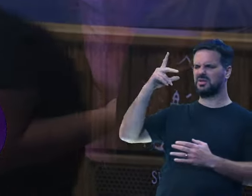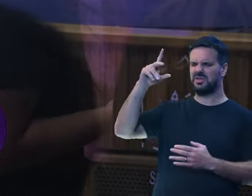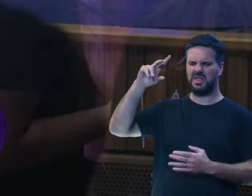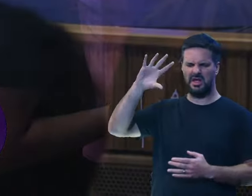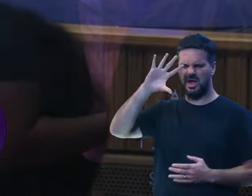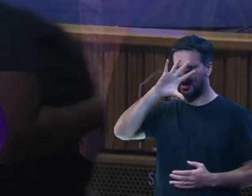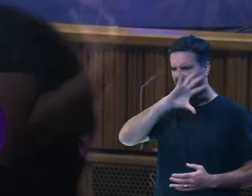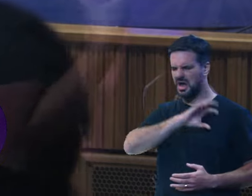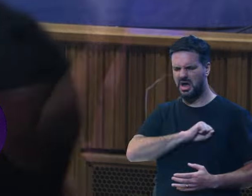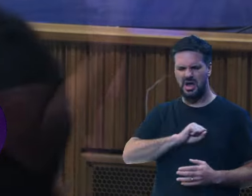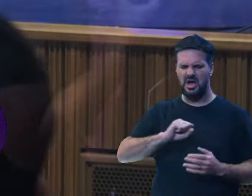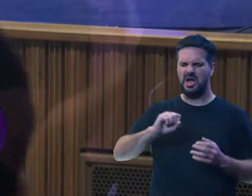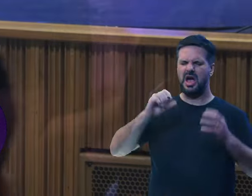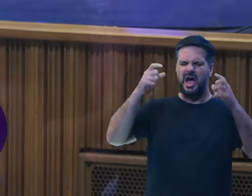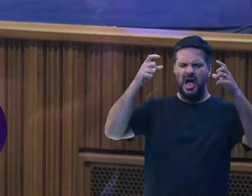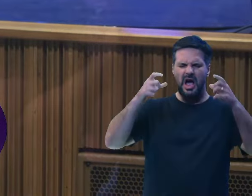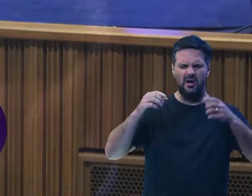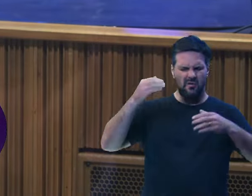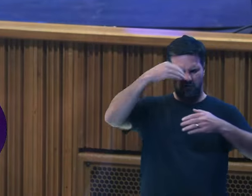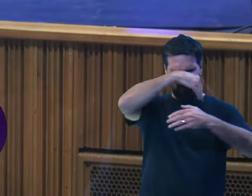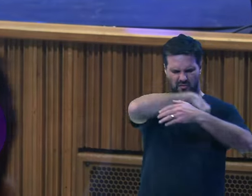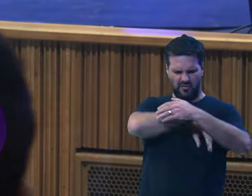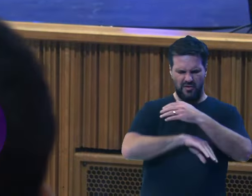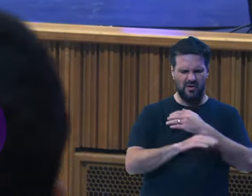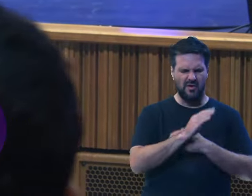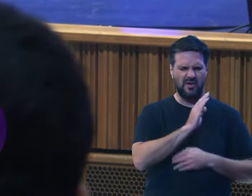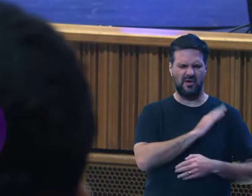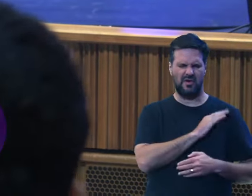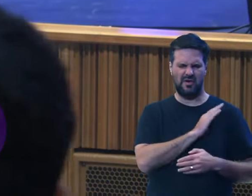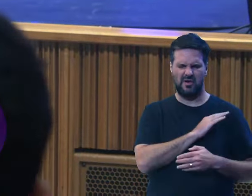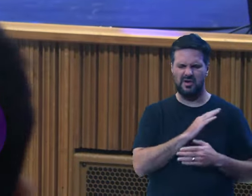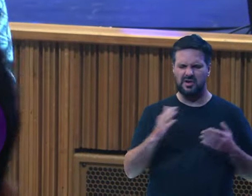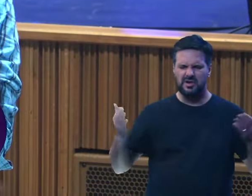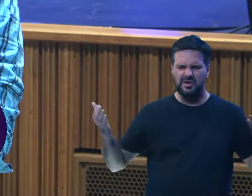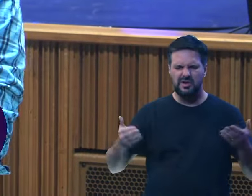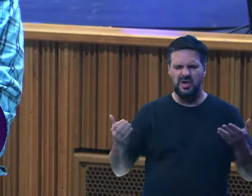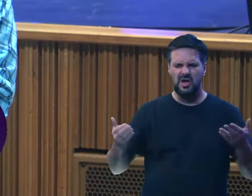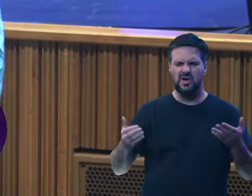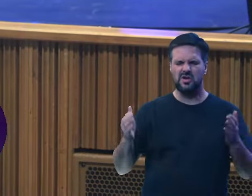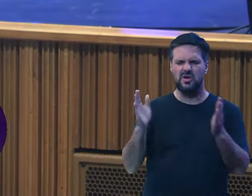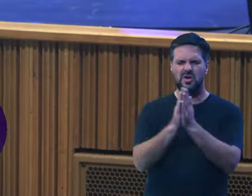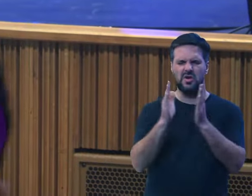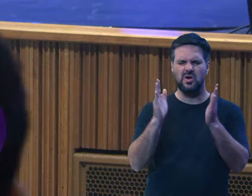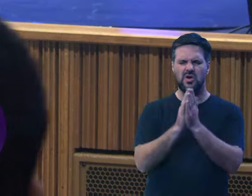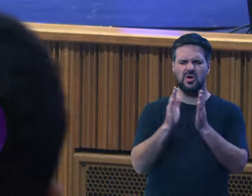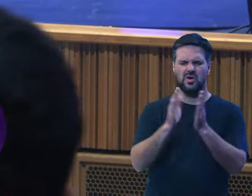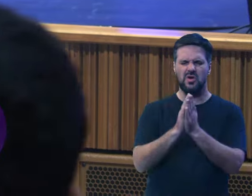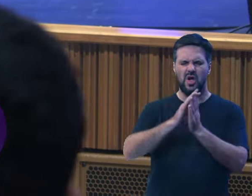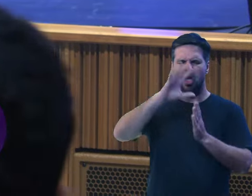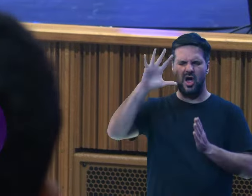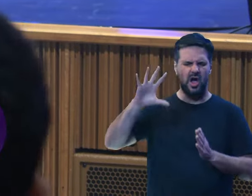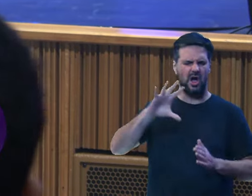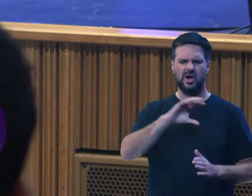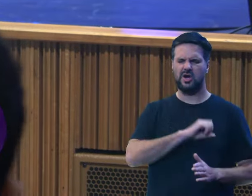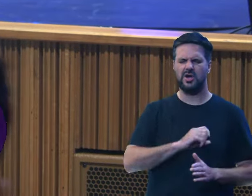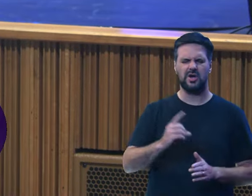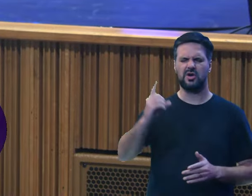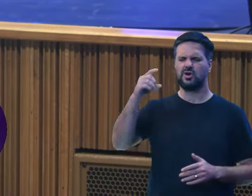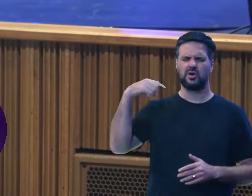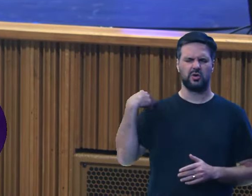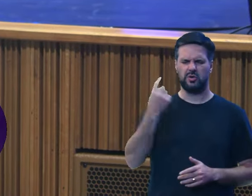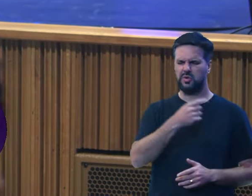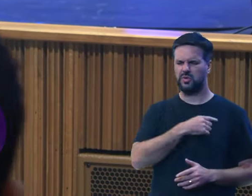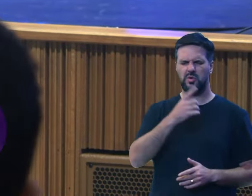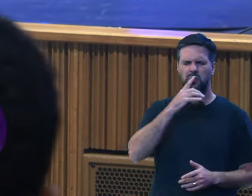Deus, possa ser presente na vida destes, Pai. E assim oramos, Deus, que o amor de Deus,